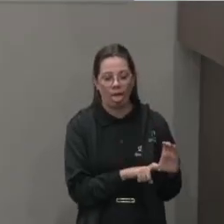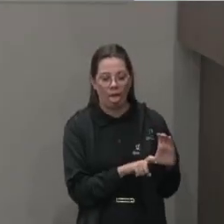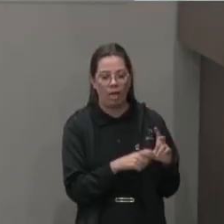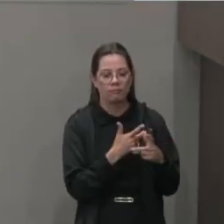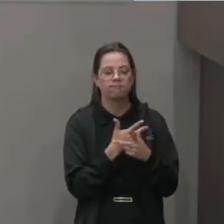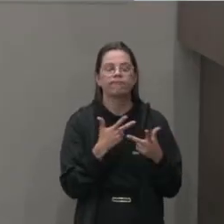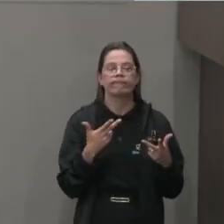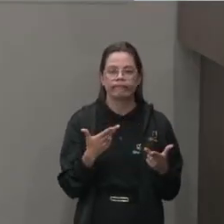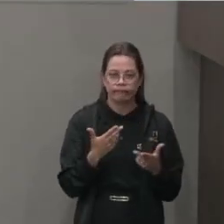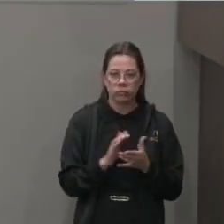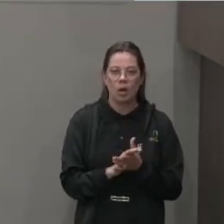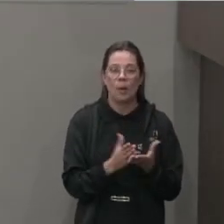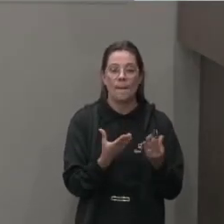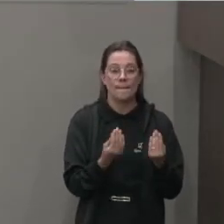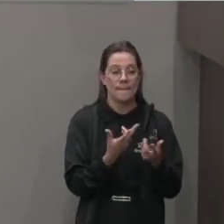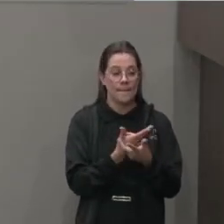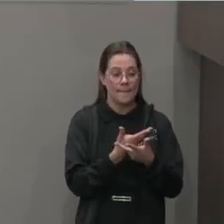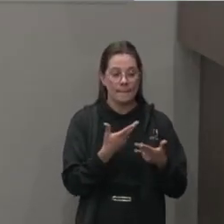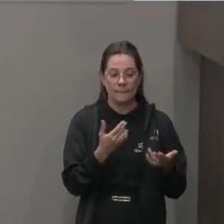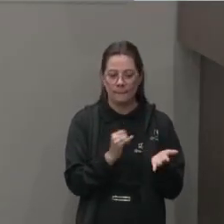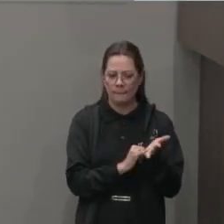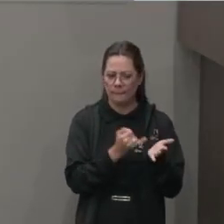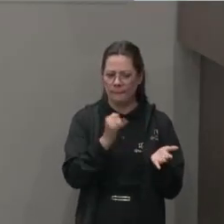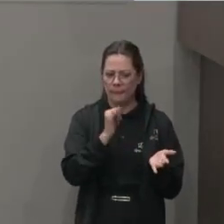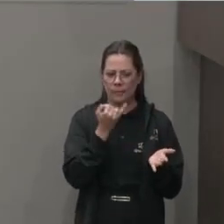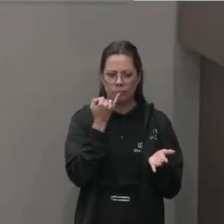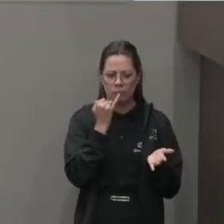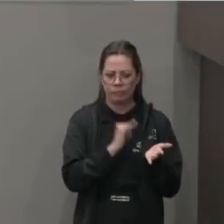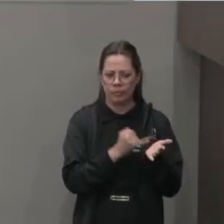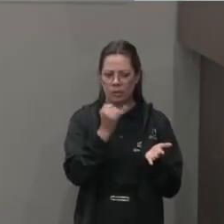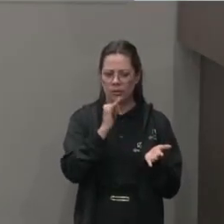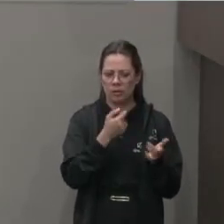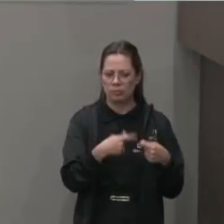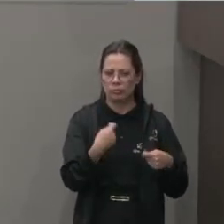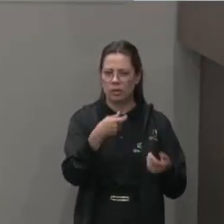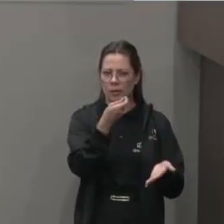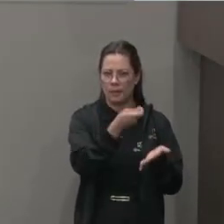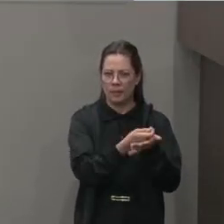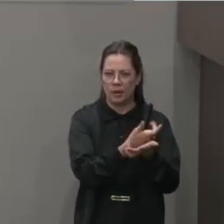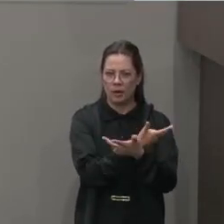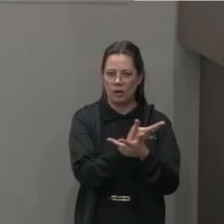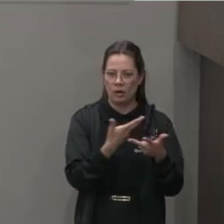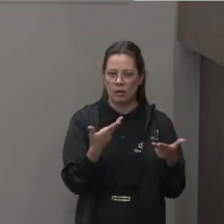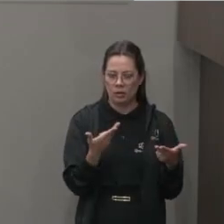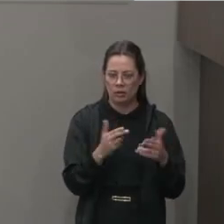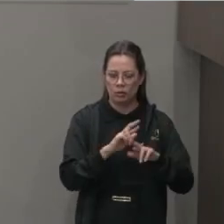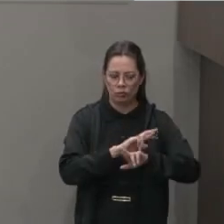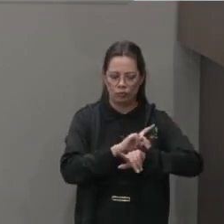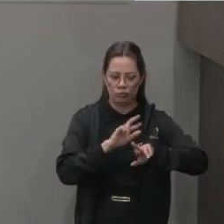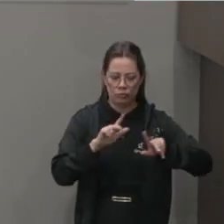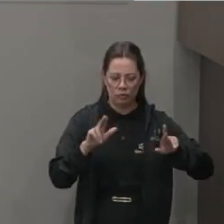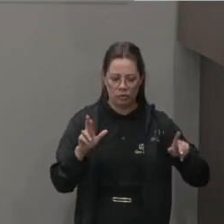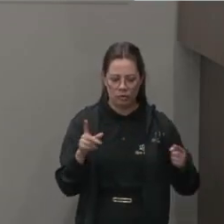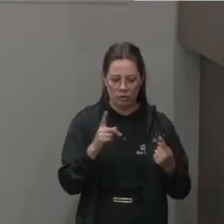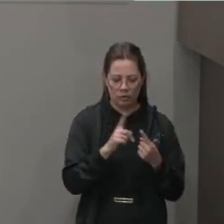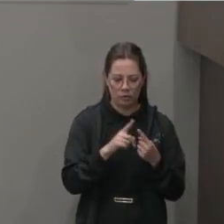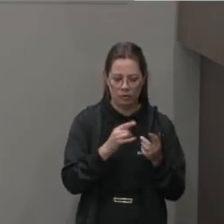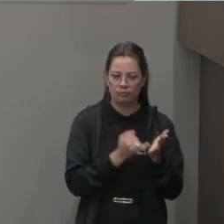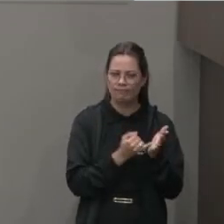pessoal? De tantos tributos que tem que arcar, diversos tipos de